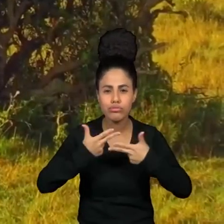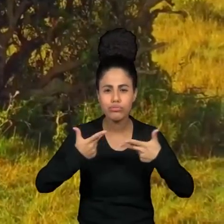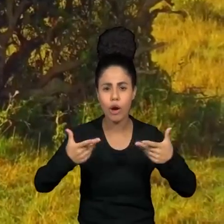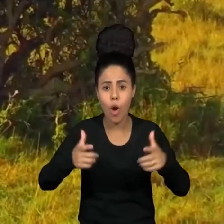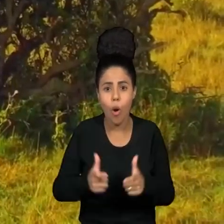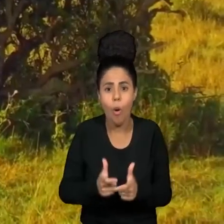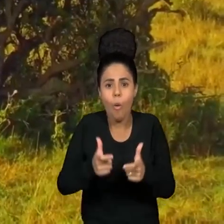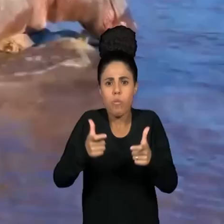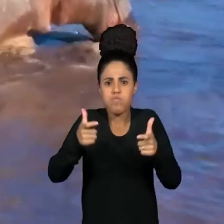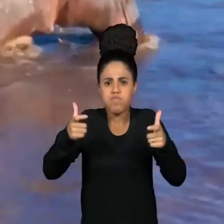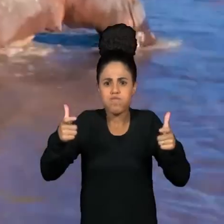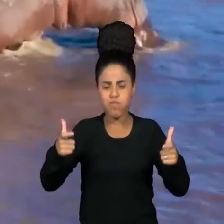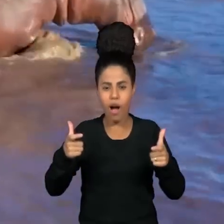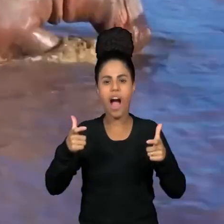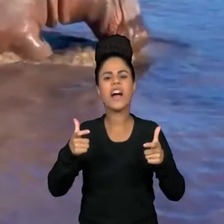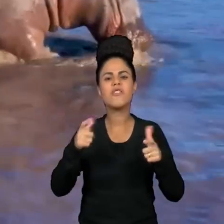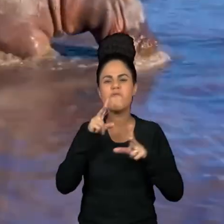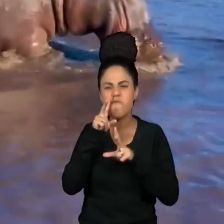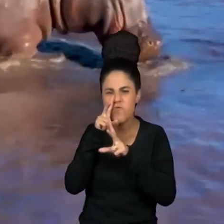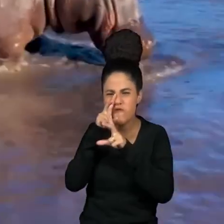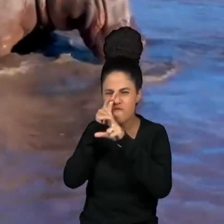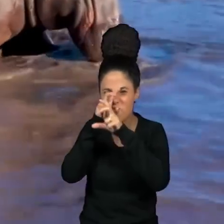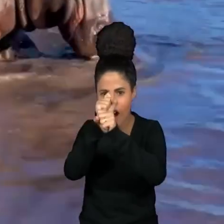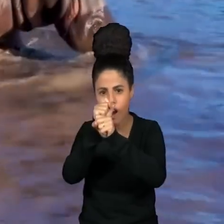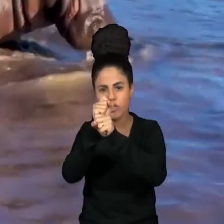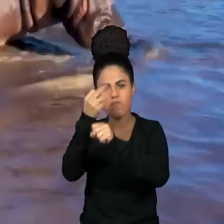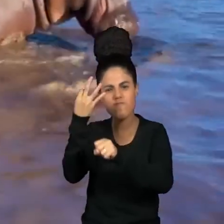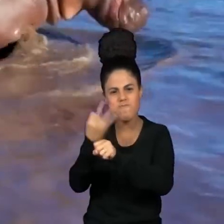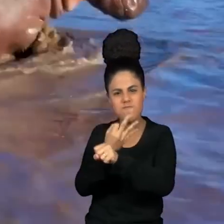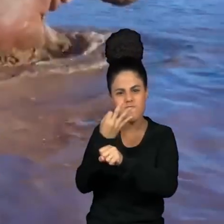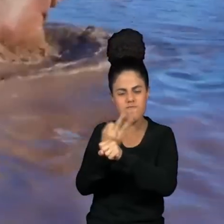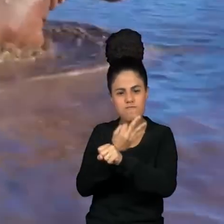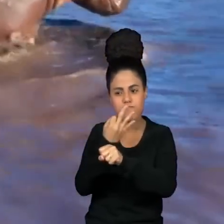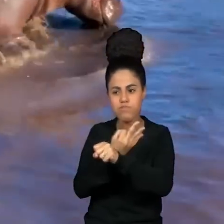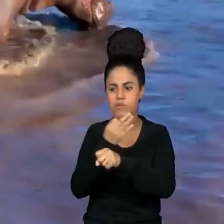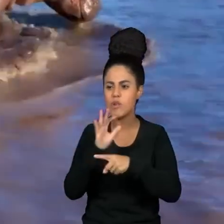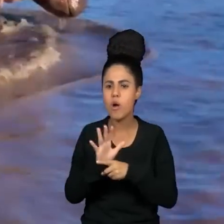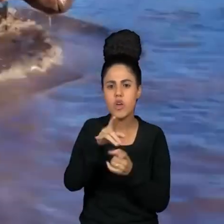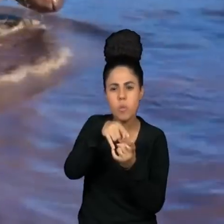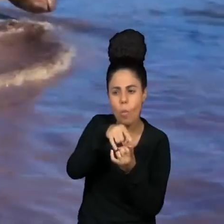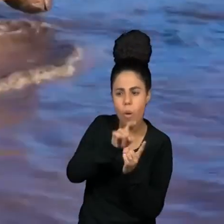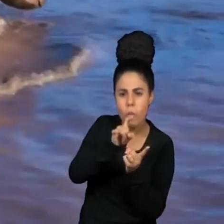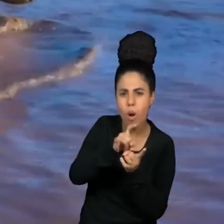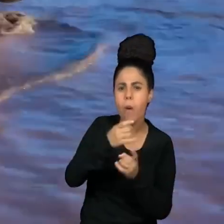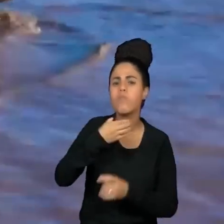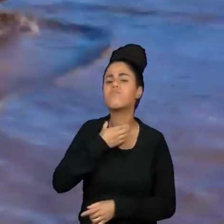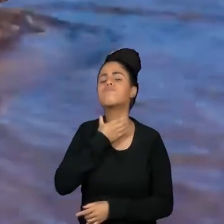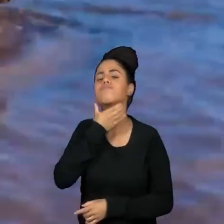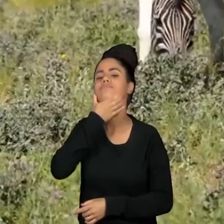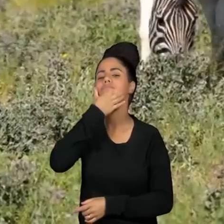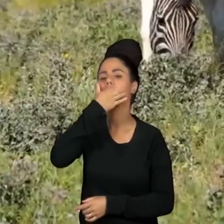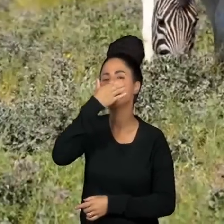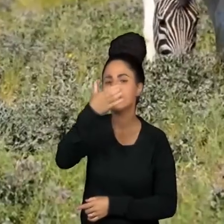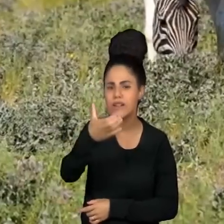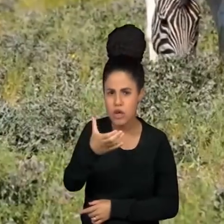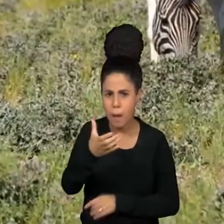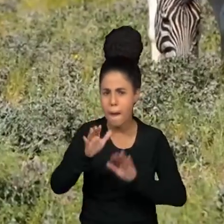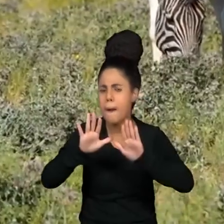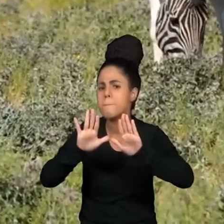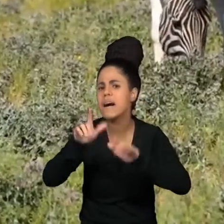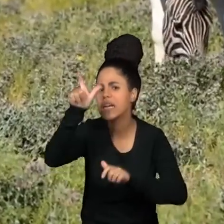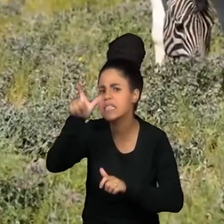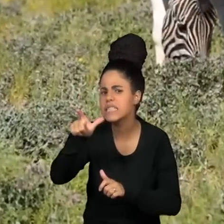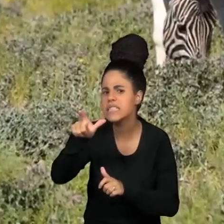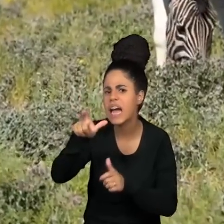e resistência, mas se mostram vulneráveis diante do pior inimigo, o homem. Há milhares